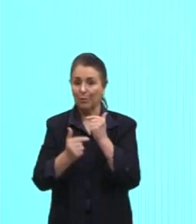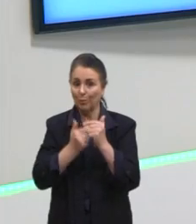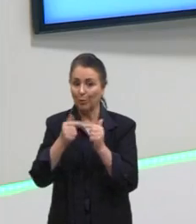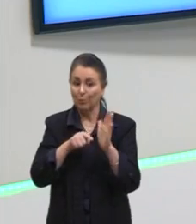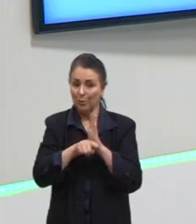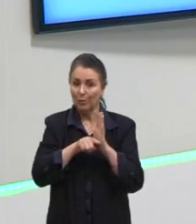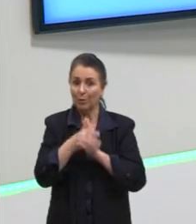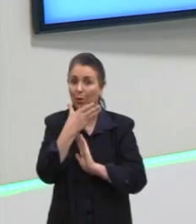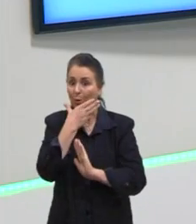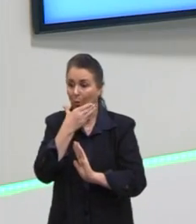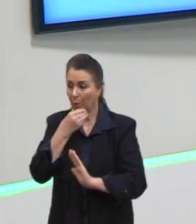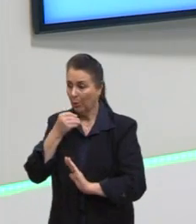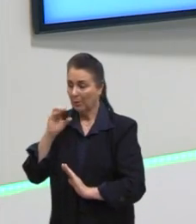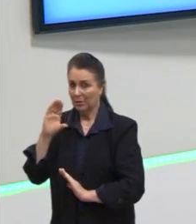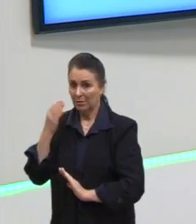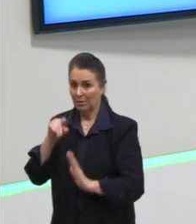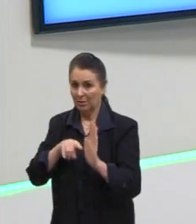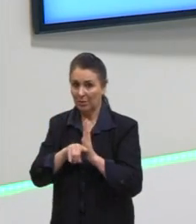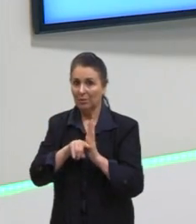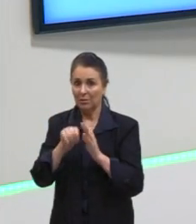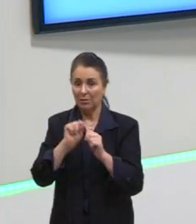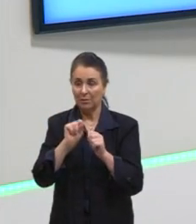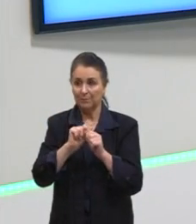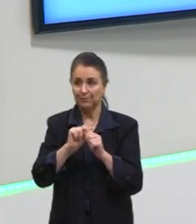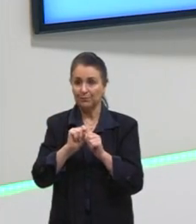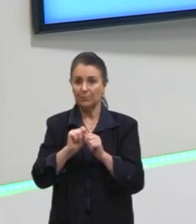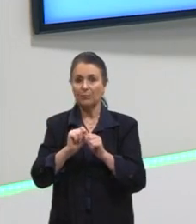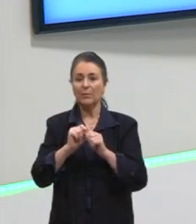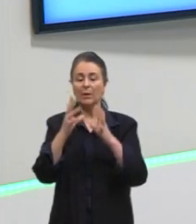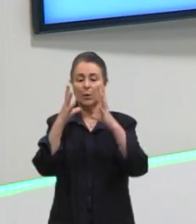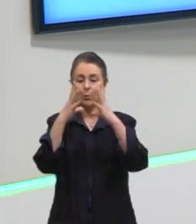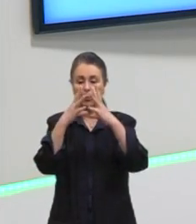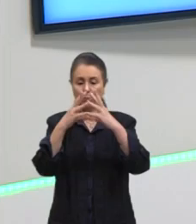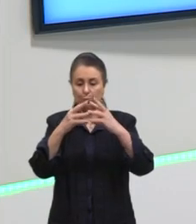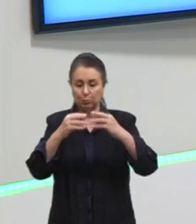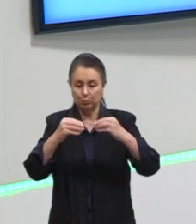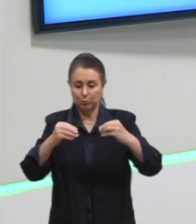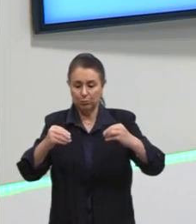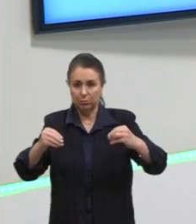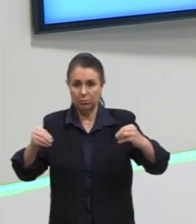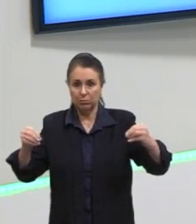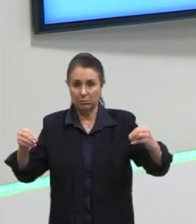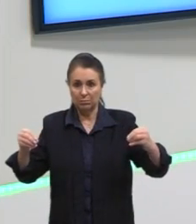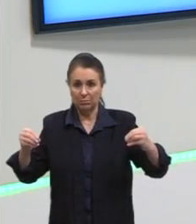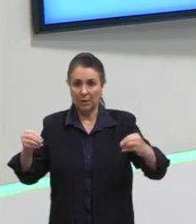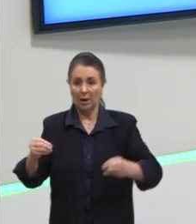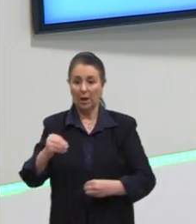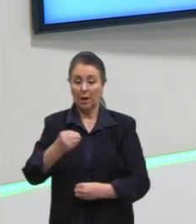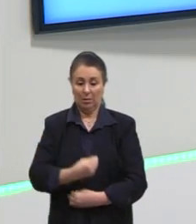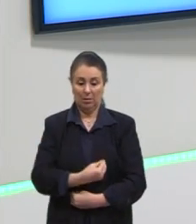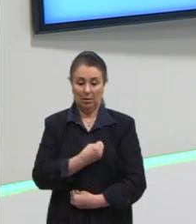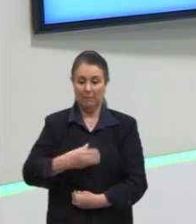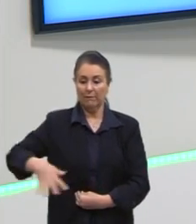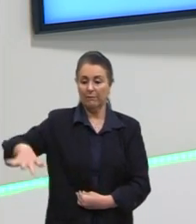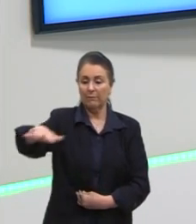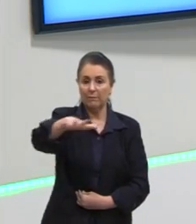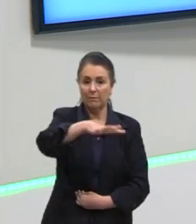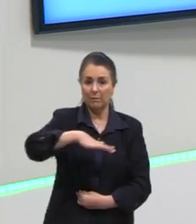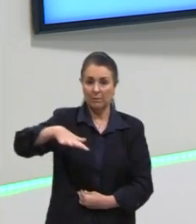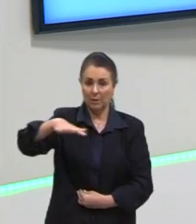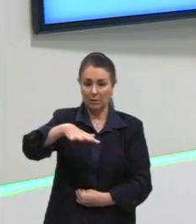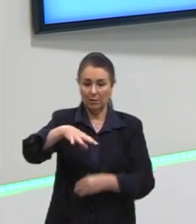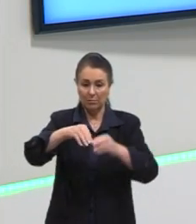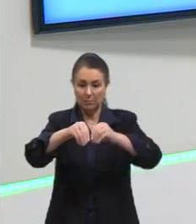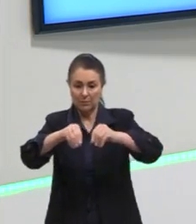ele fez né o a degradação da biosfera do sistema terrestres também